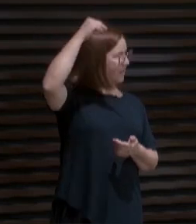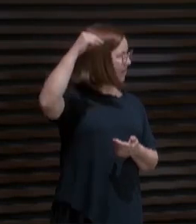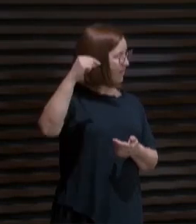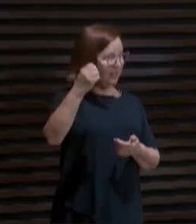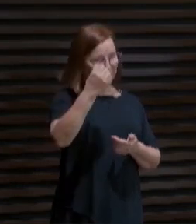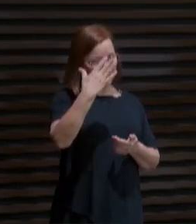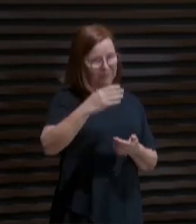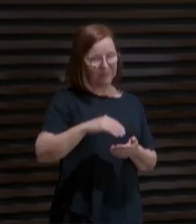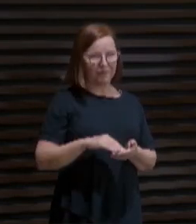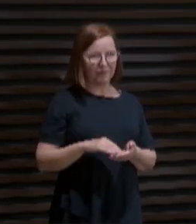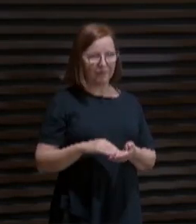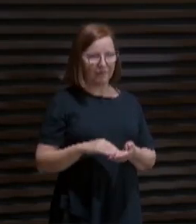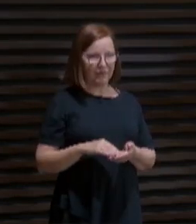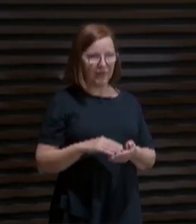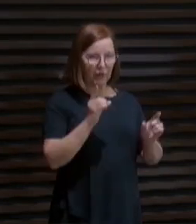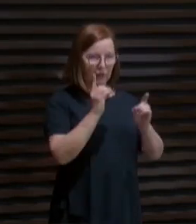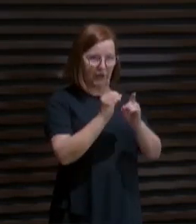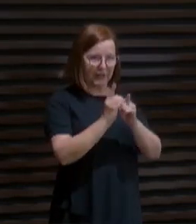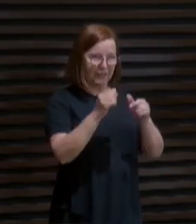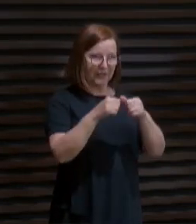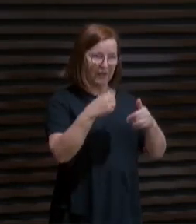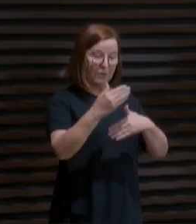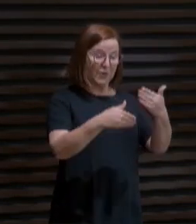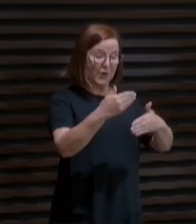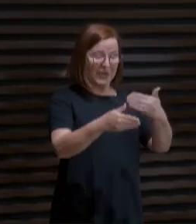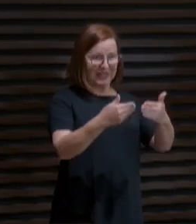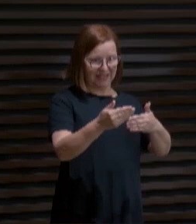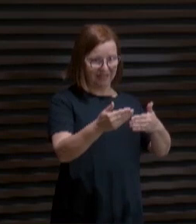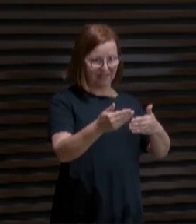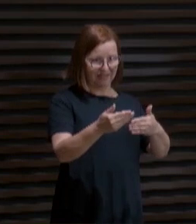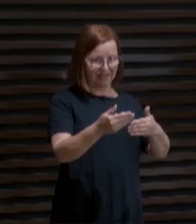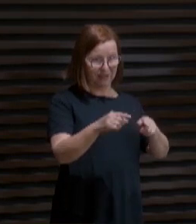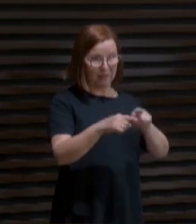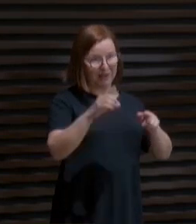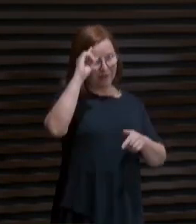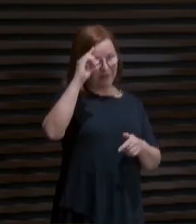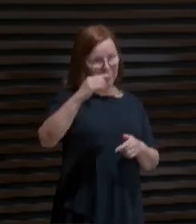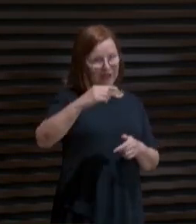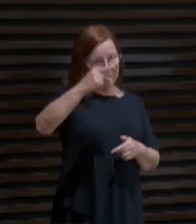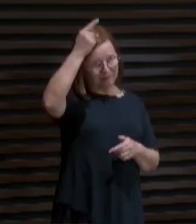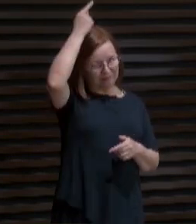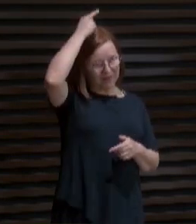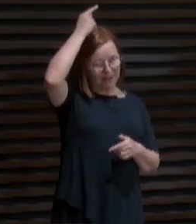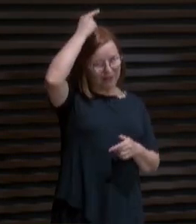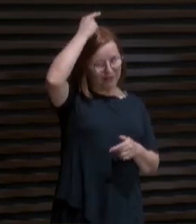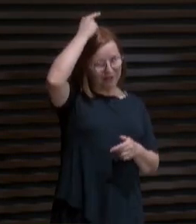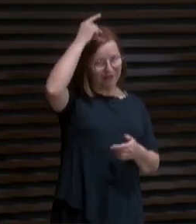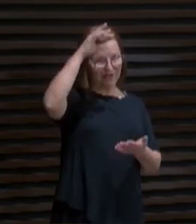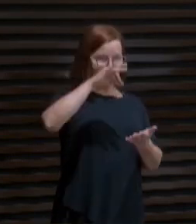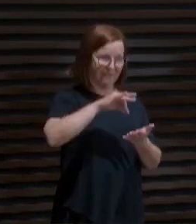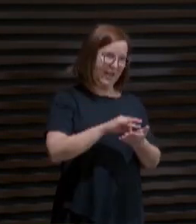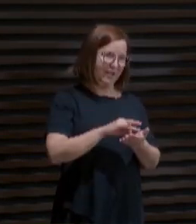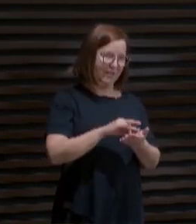Eles estavam num processo, mas ali no Pentecostes, de fato,